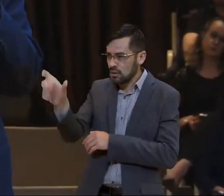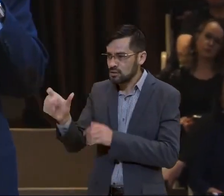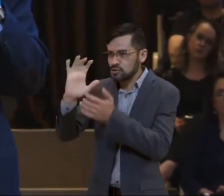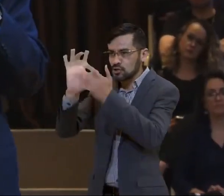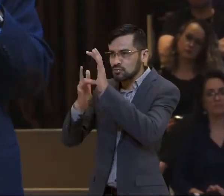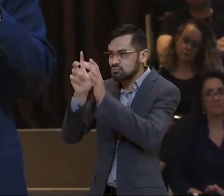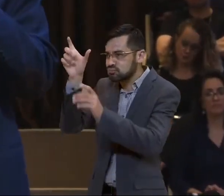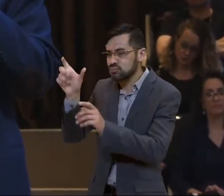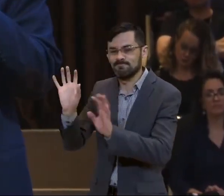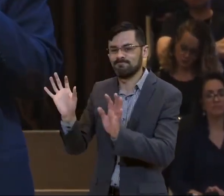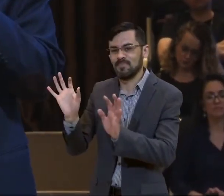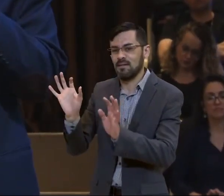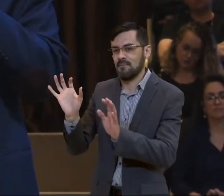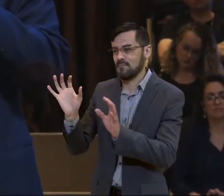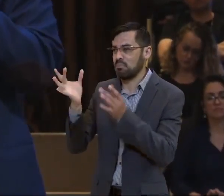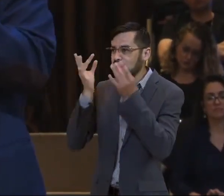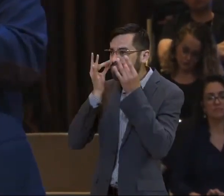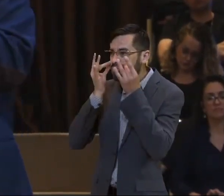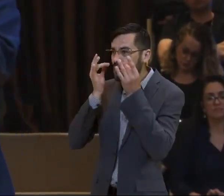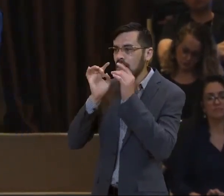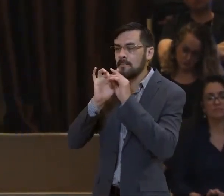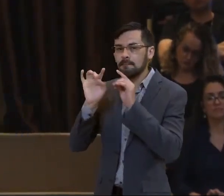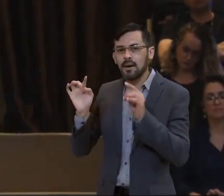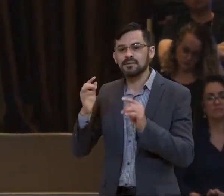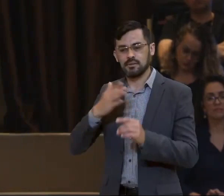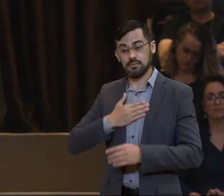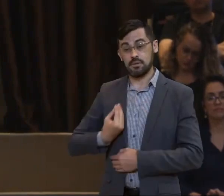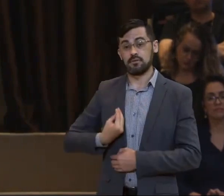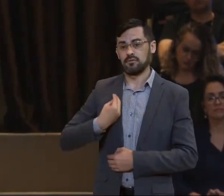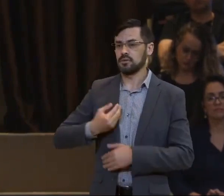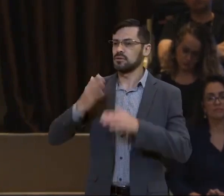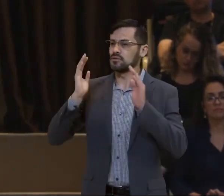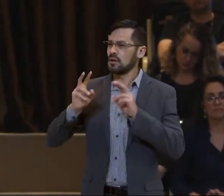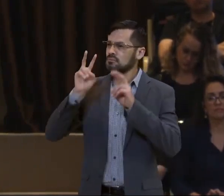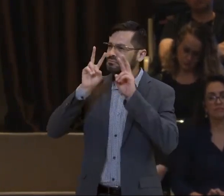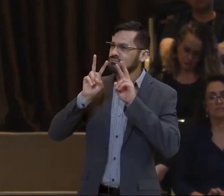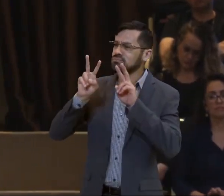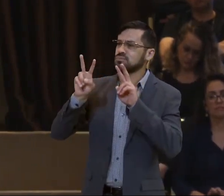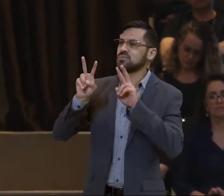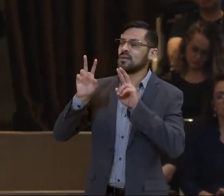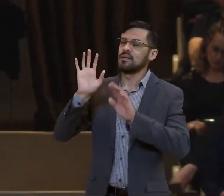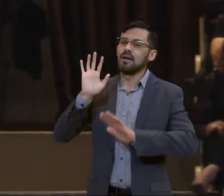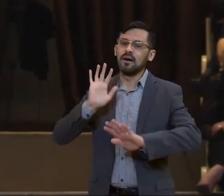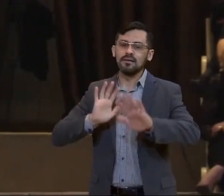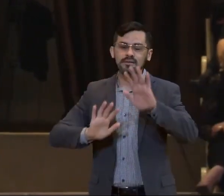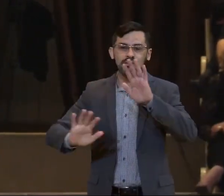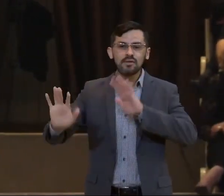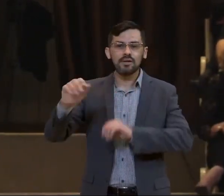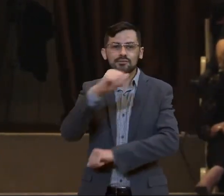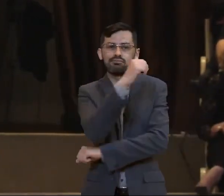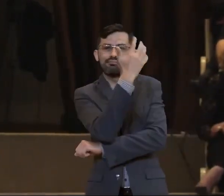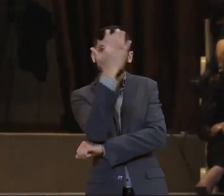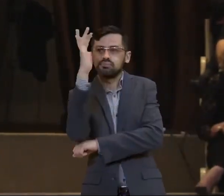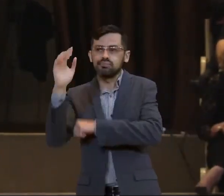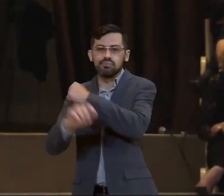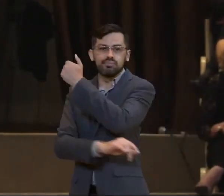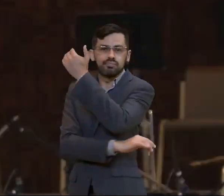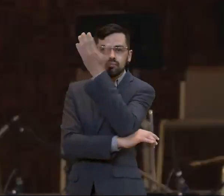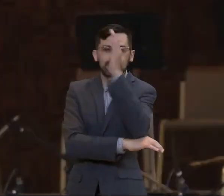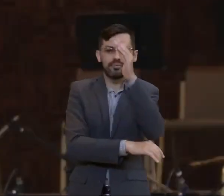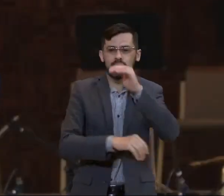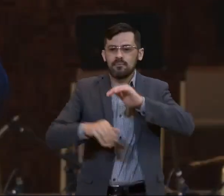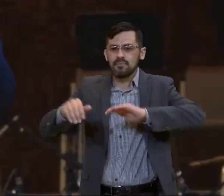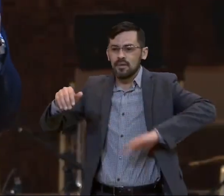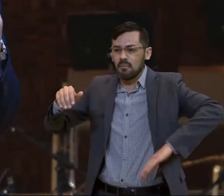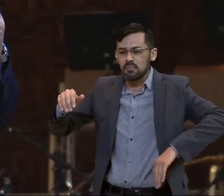gente contempla? Na minha vida eu já vivi isso, e às vezes no meio da natureza, numa praia,